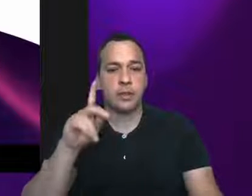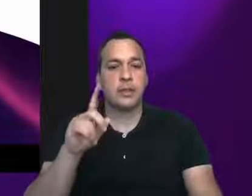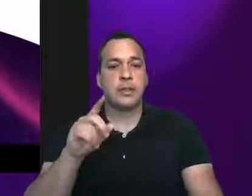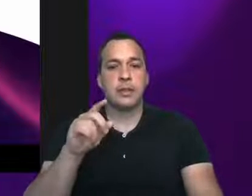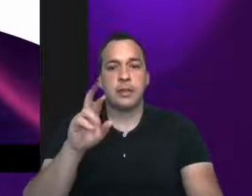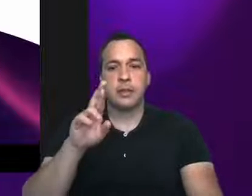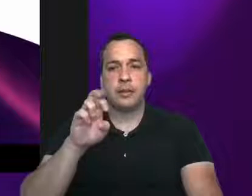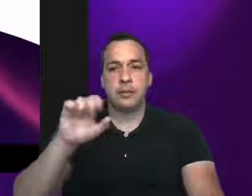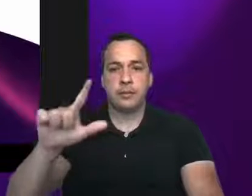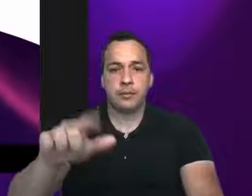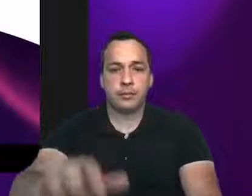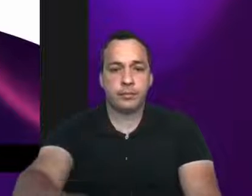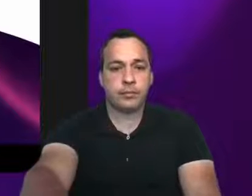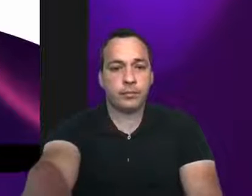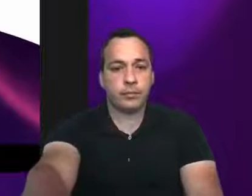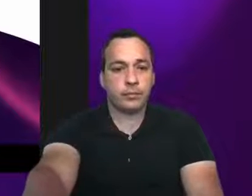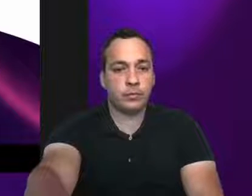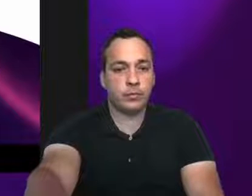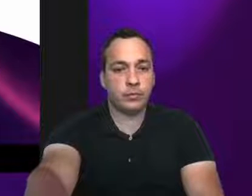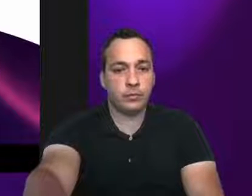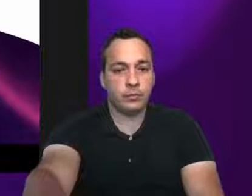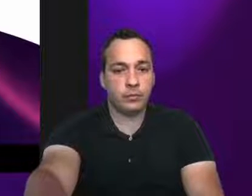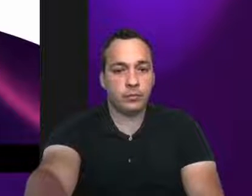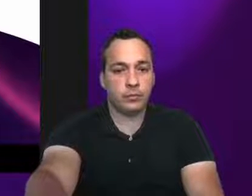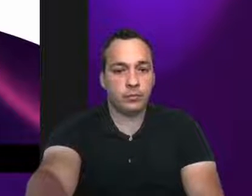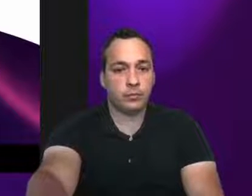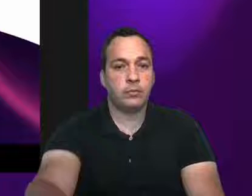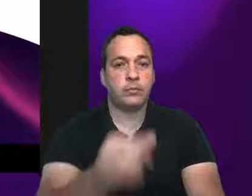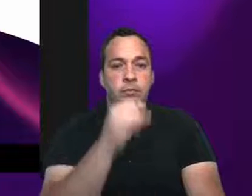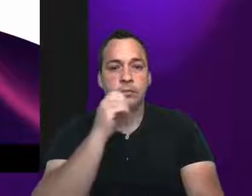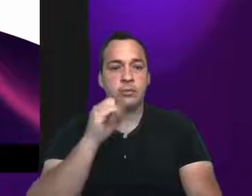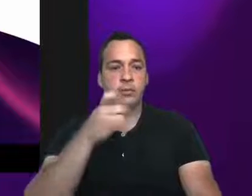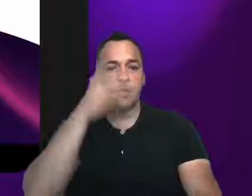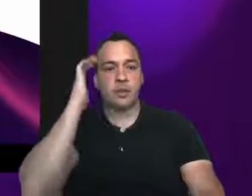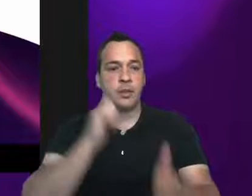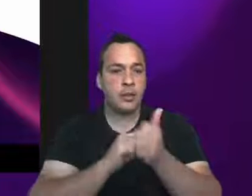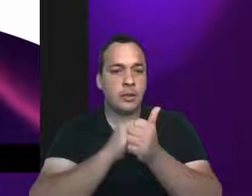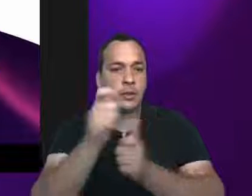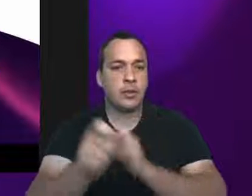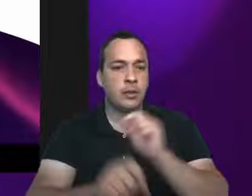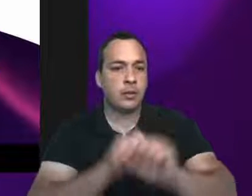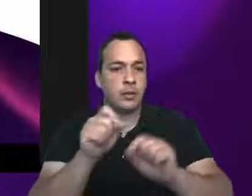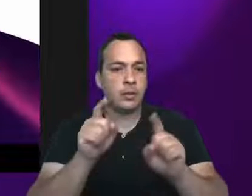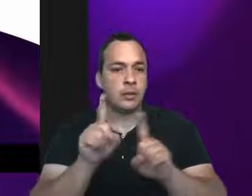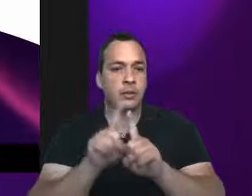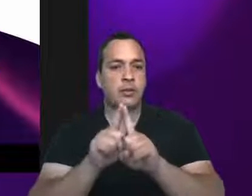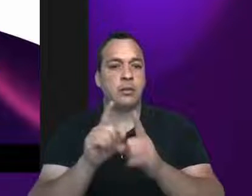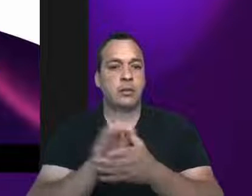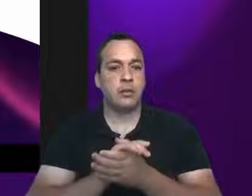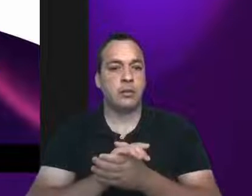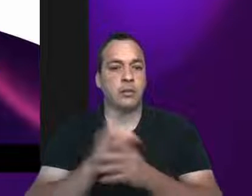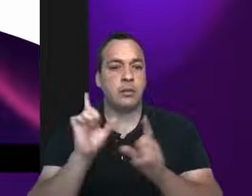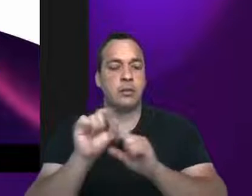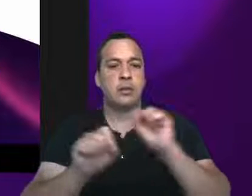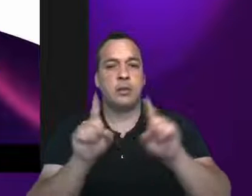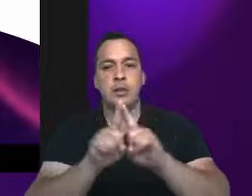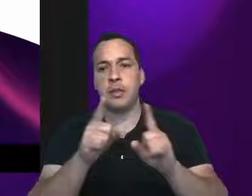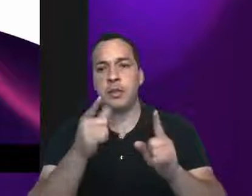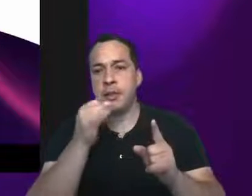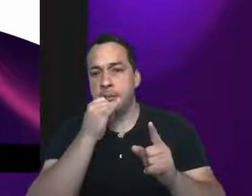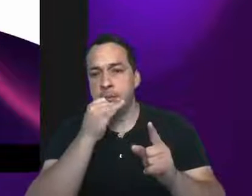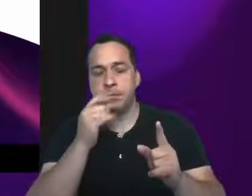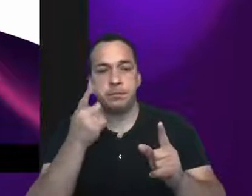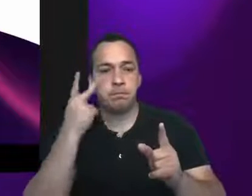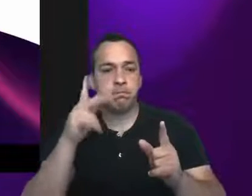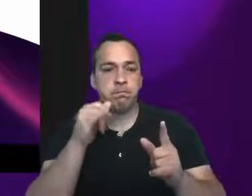porta, em pacientes atletas, magros, mesmo em congestão, em pacientes com malformação arteriovenosa e pacientes com disfunção